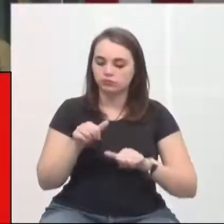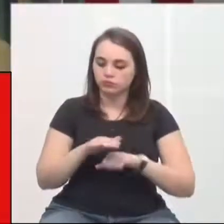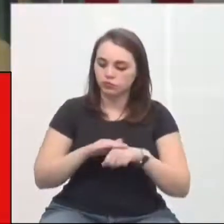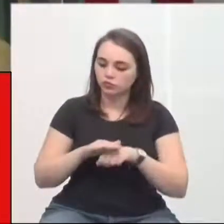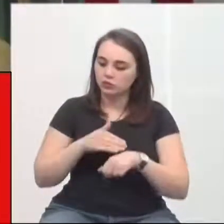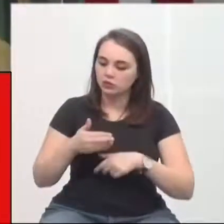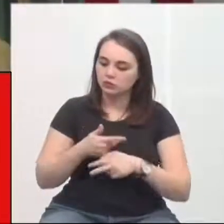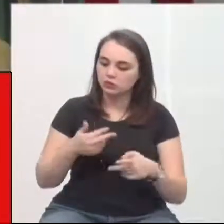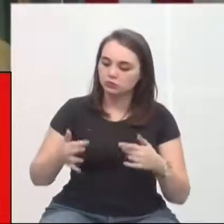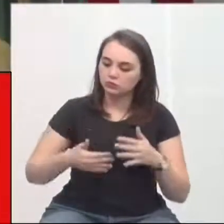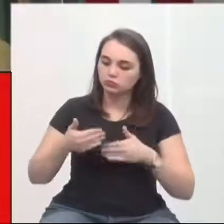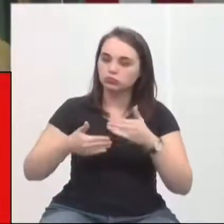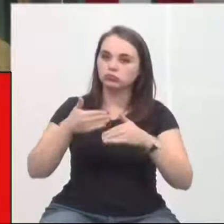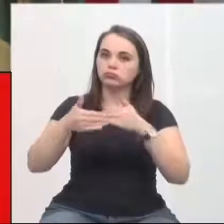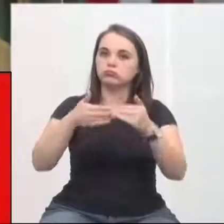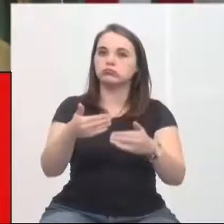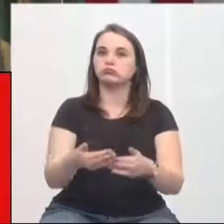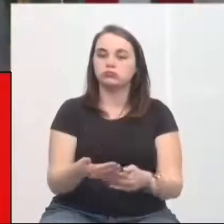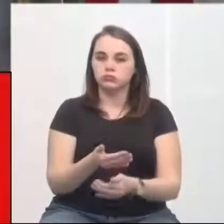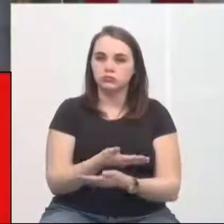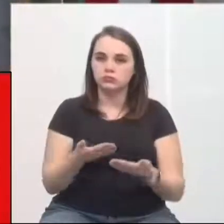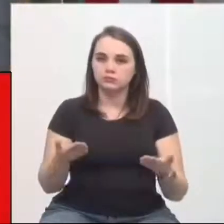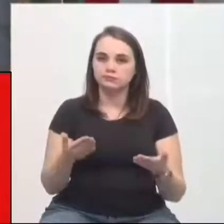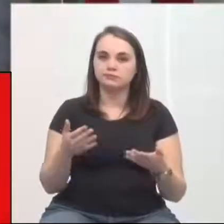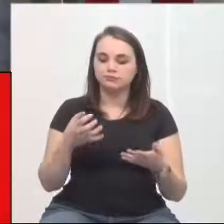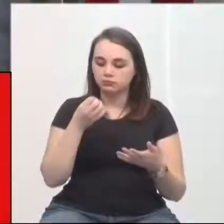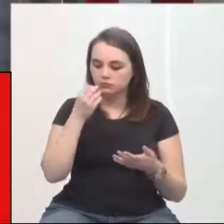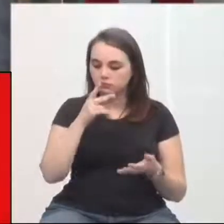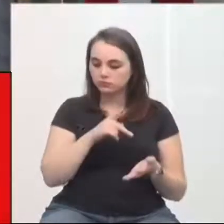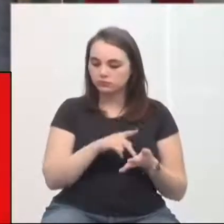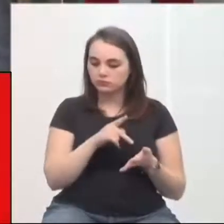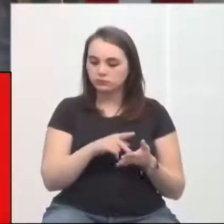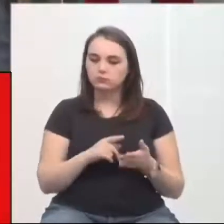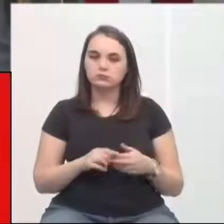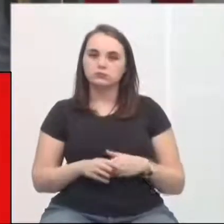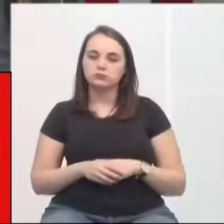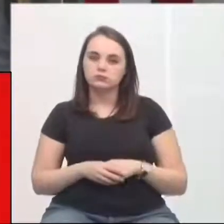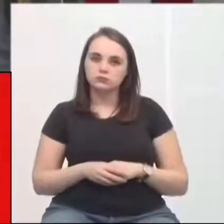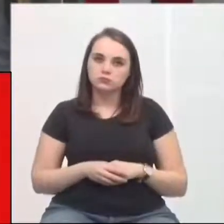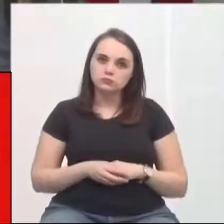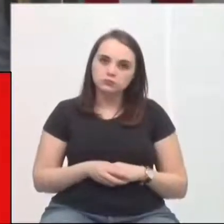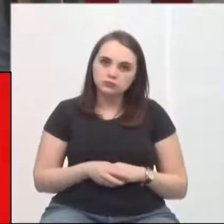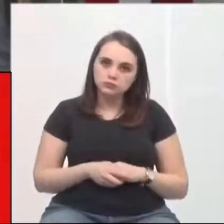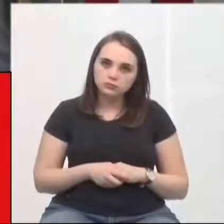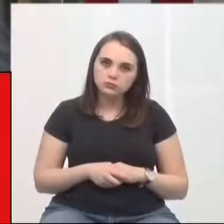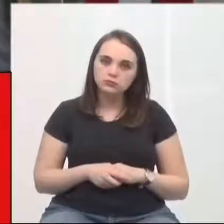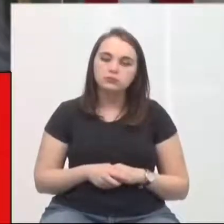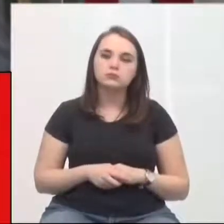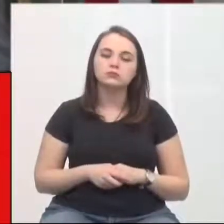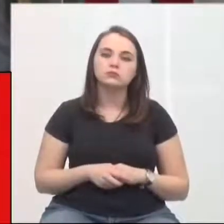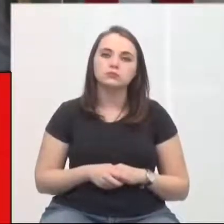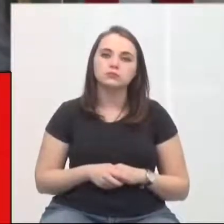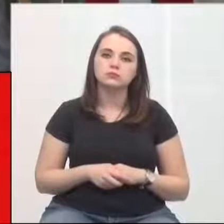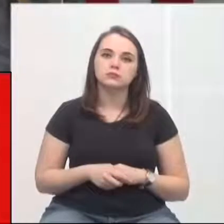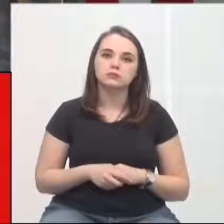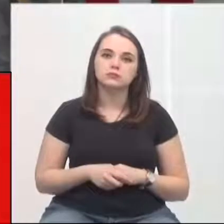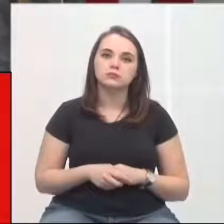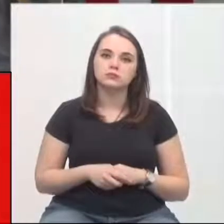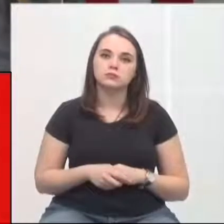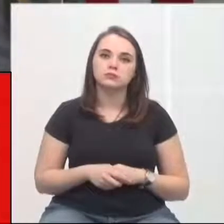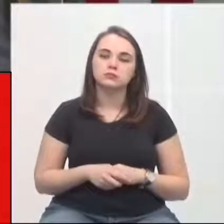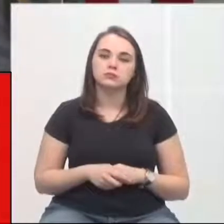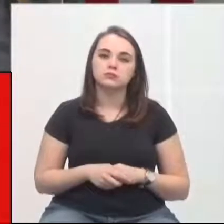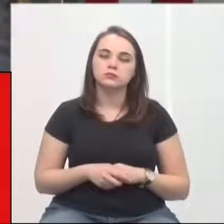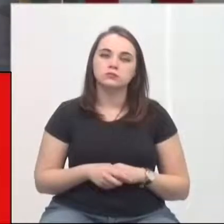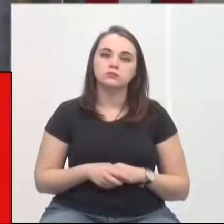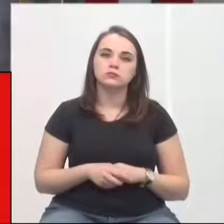as coisas ganharam o corpo, isso fez uma grande diferença e acabou cumprindo aquilo que a gente estava solicitando por